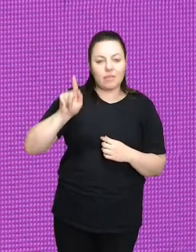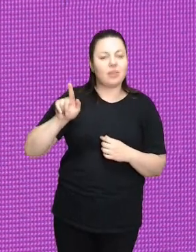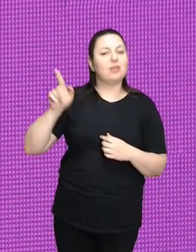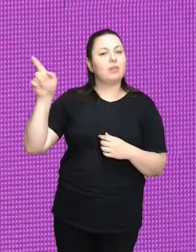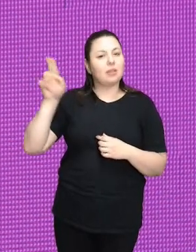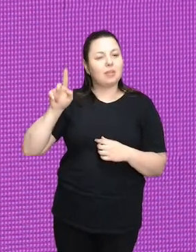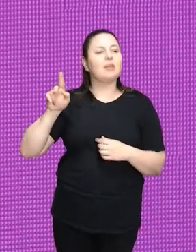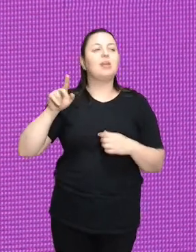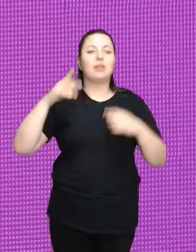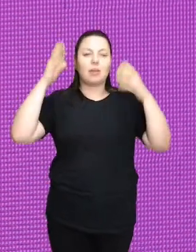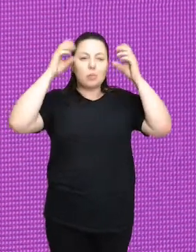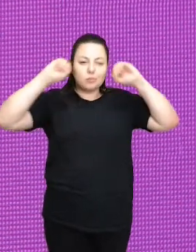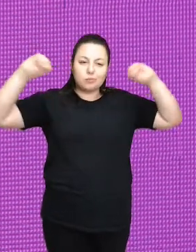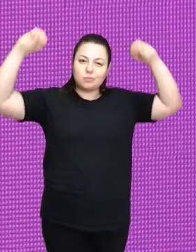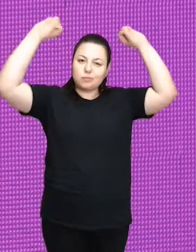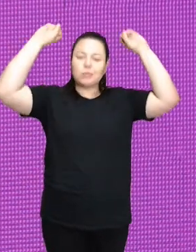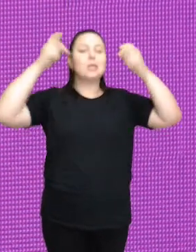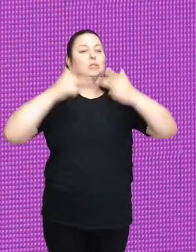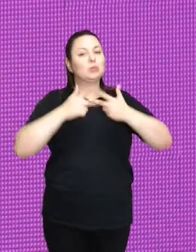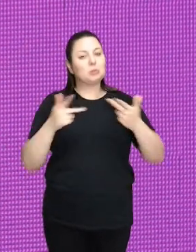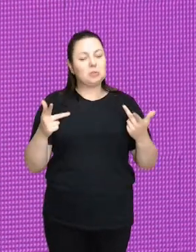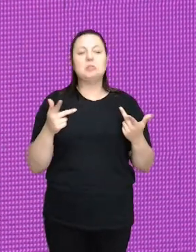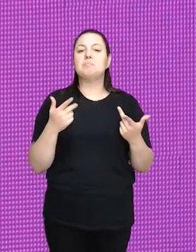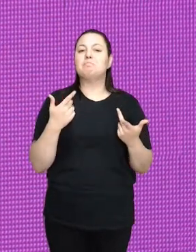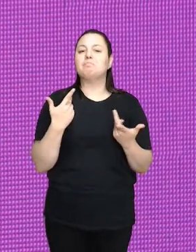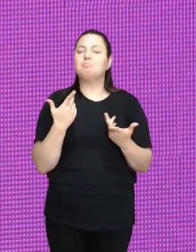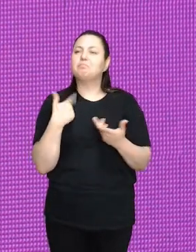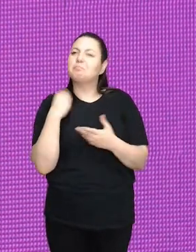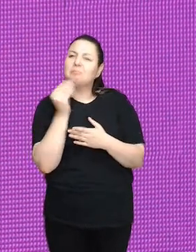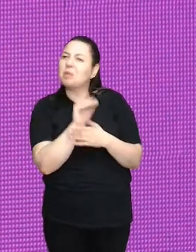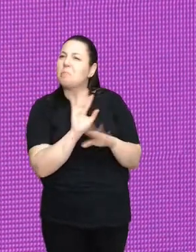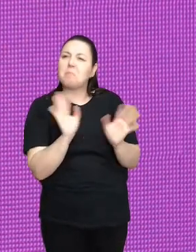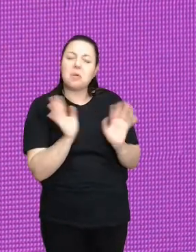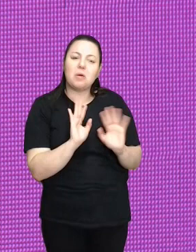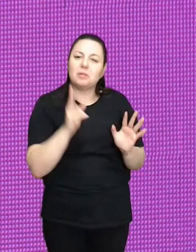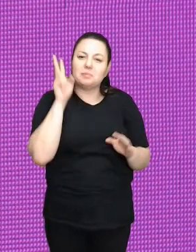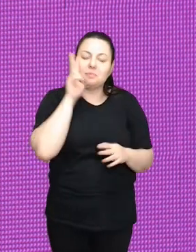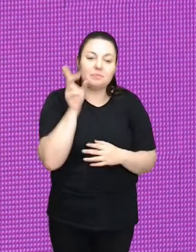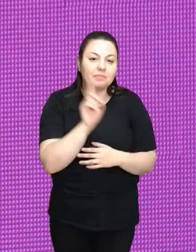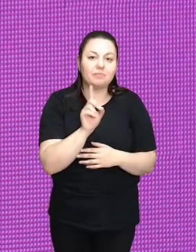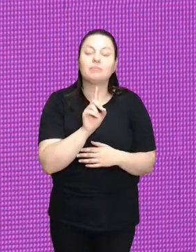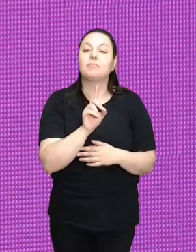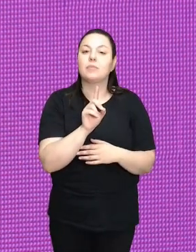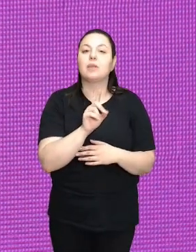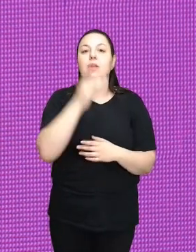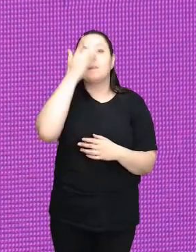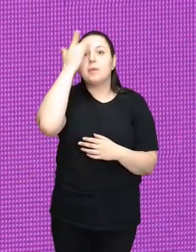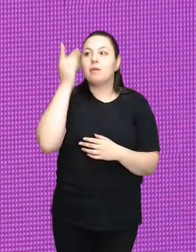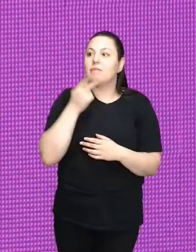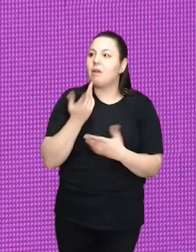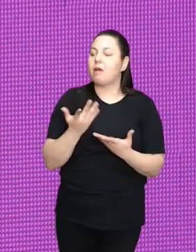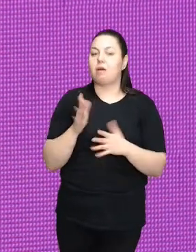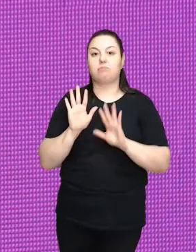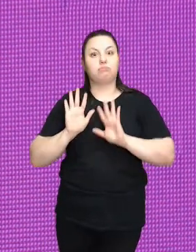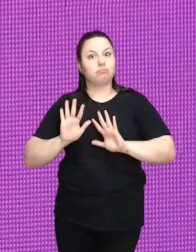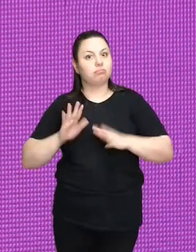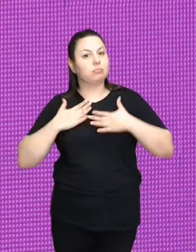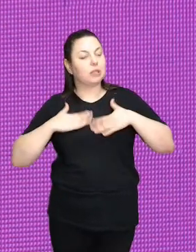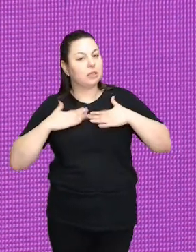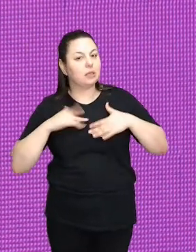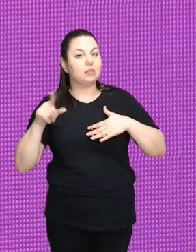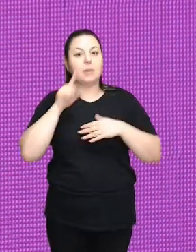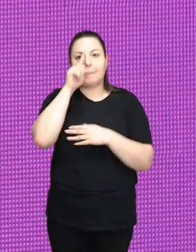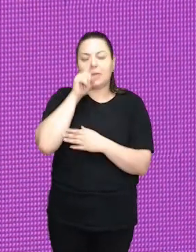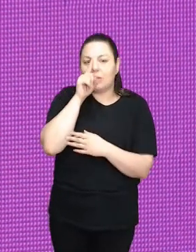meme do cara, tipo, gostosão, alguma coisa assim, tosca, e aí a Dani falou, cara, é perigoso a gente compartilhar isso, porque essa